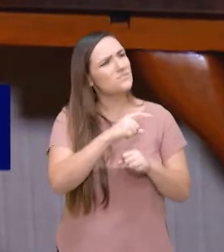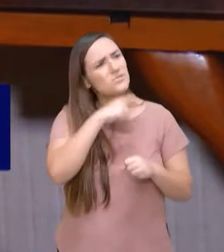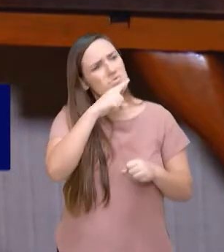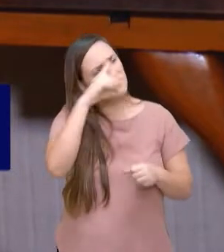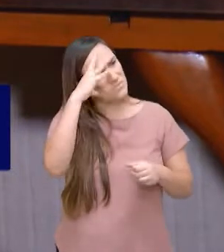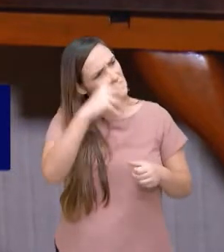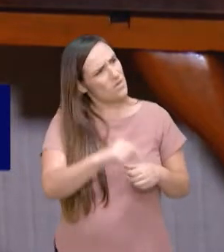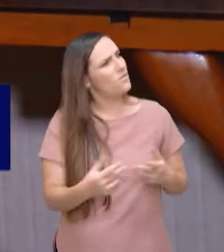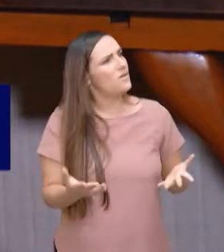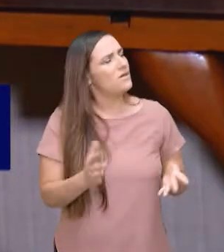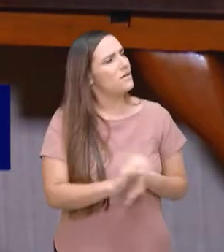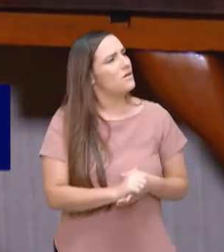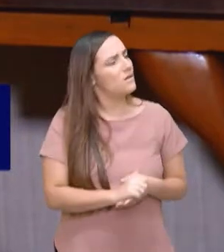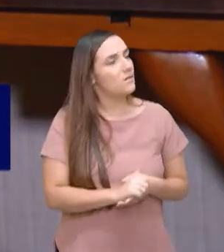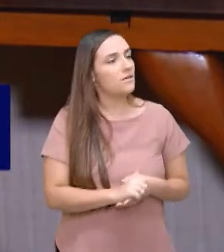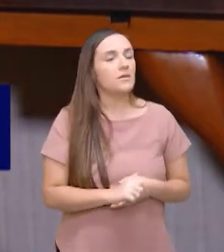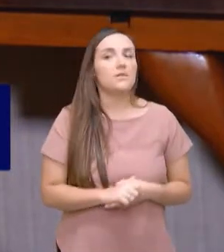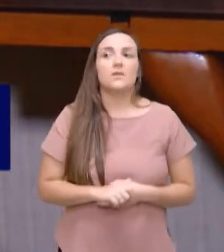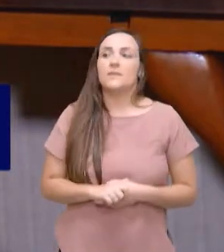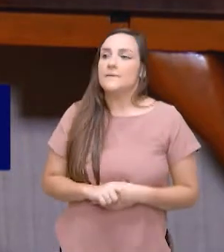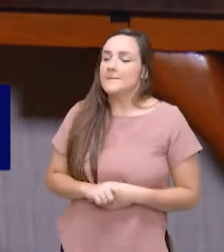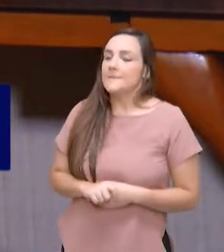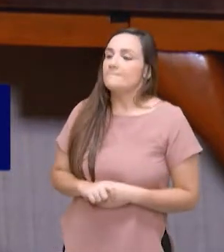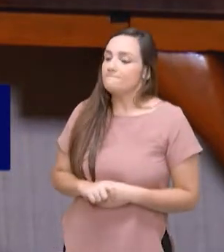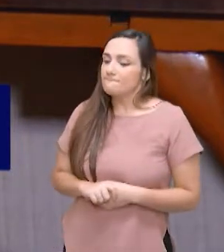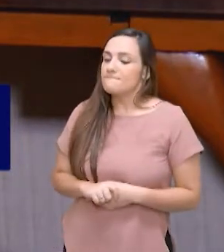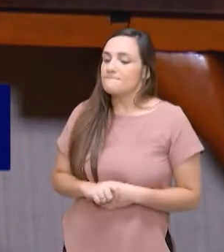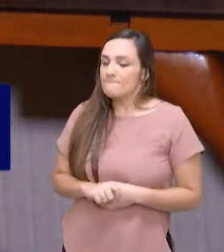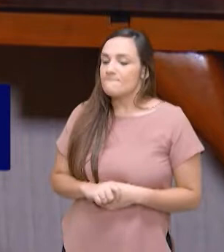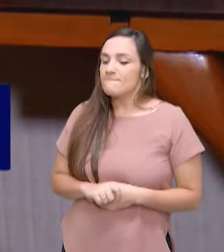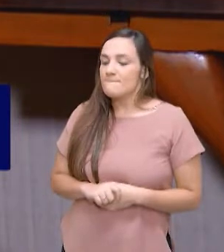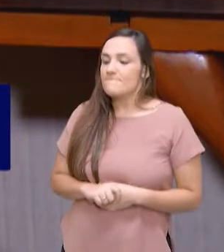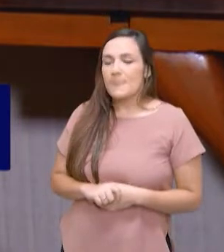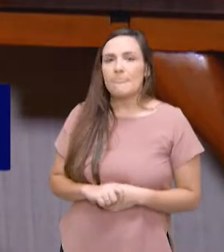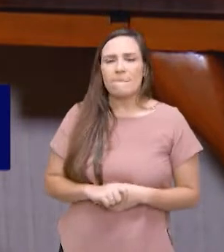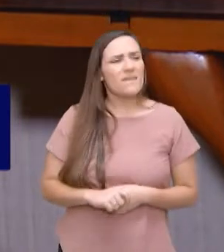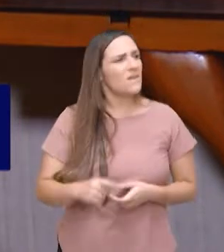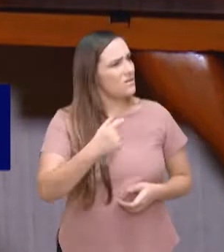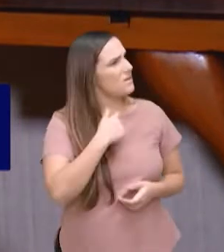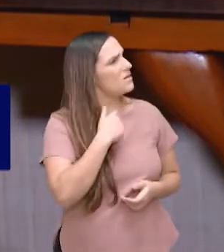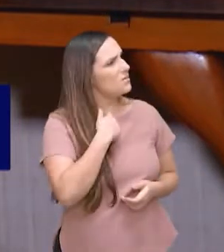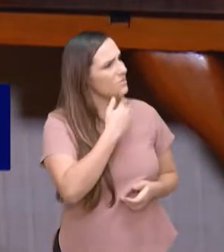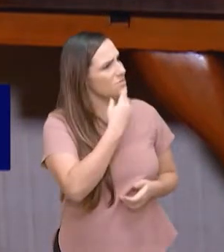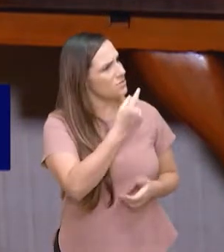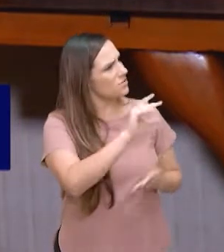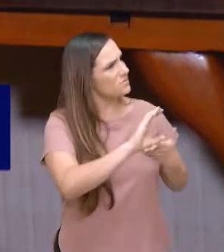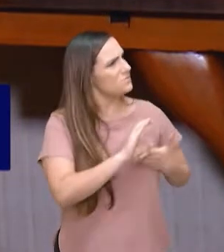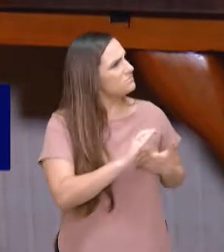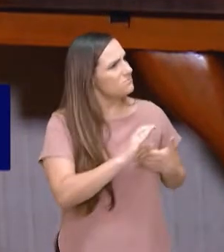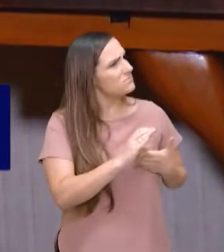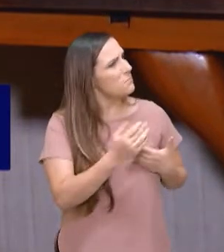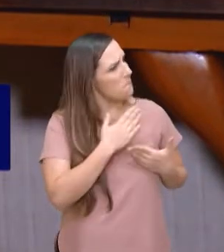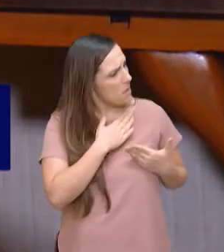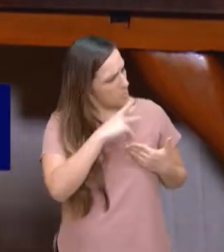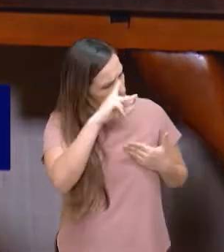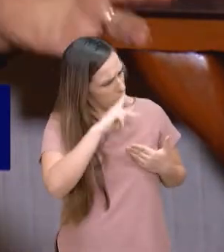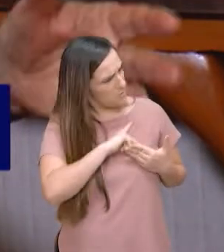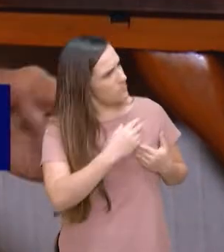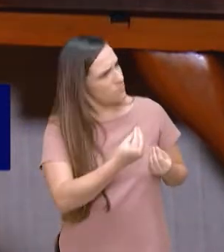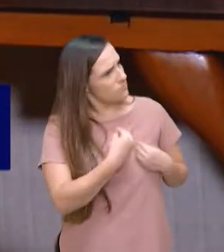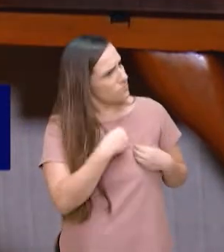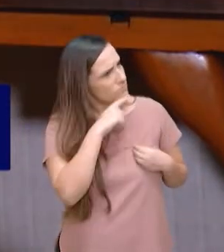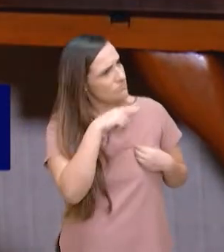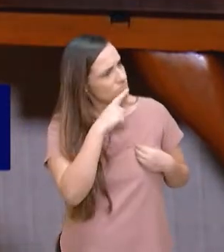não resolviam. Os pequenos recursos que ela tinha lá de receber do Estado. Entendeu? Que ela pedia